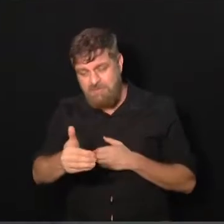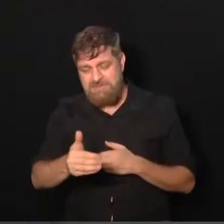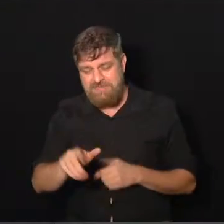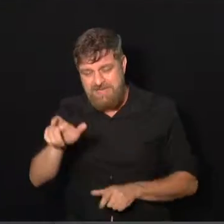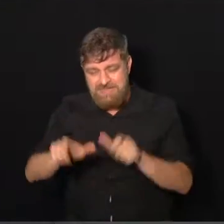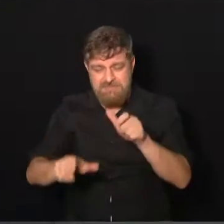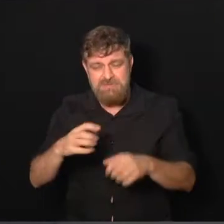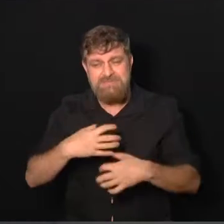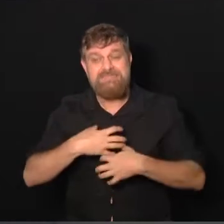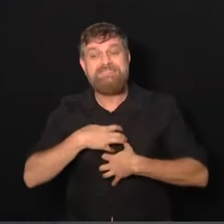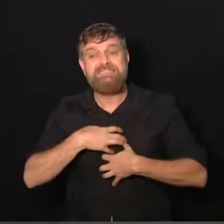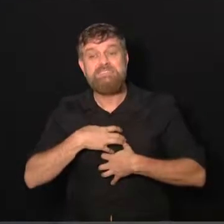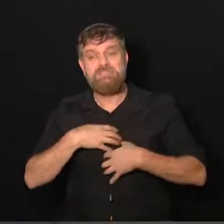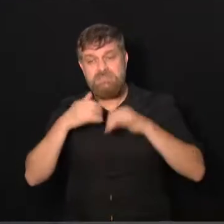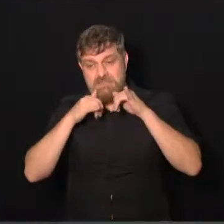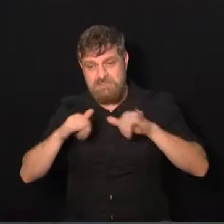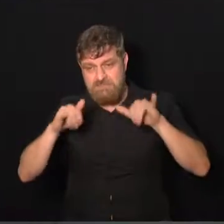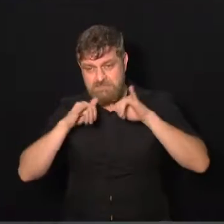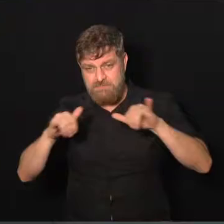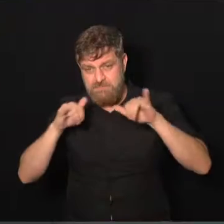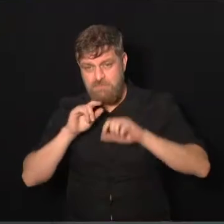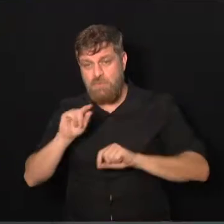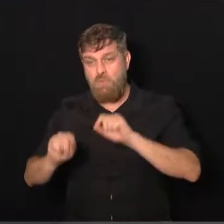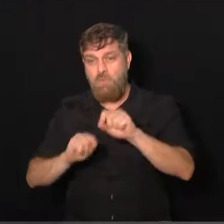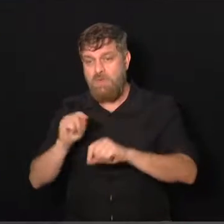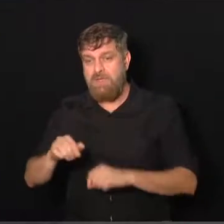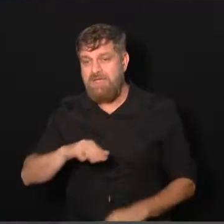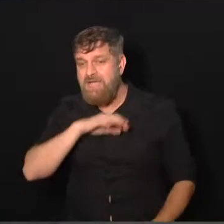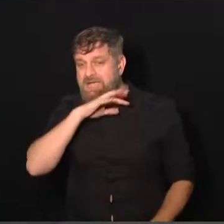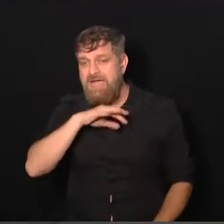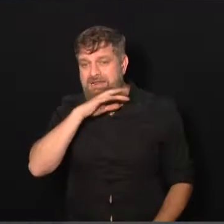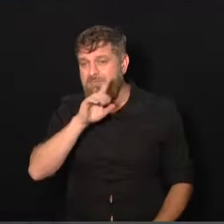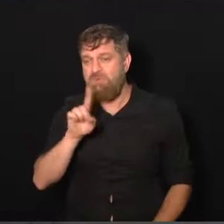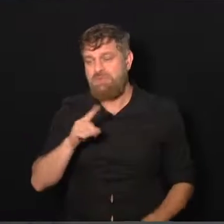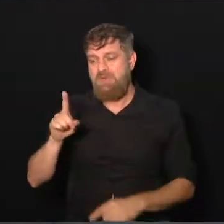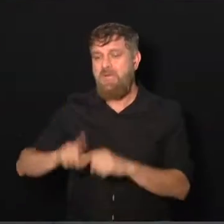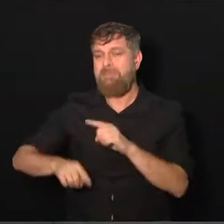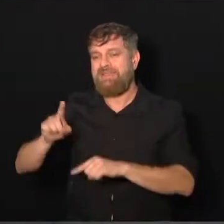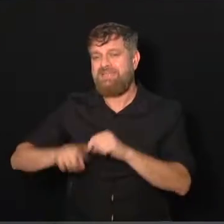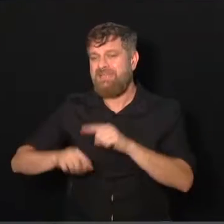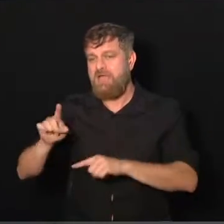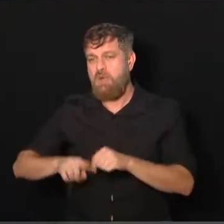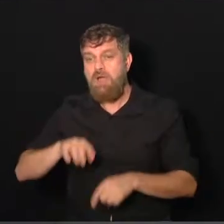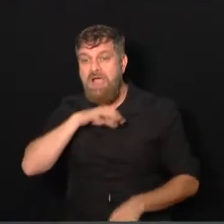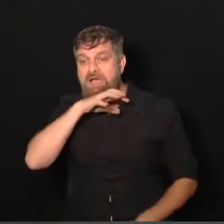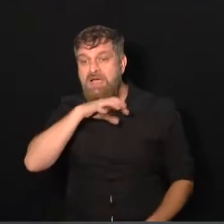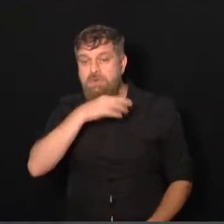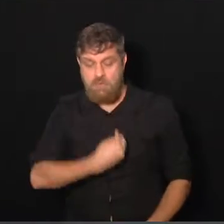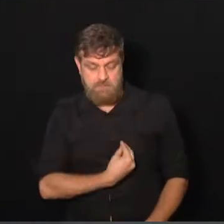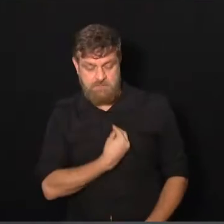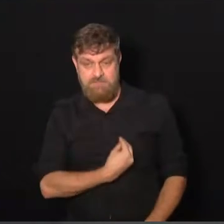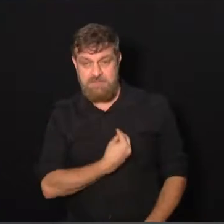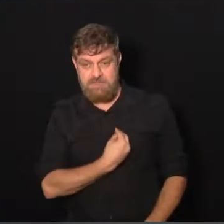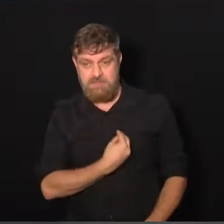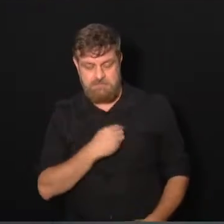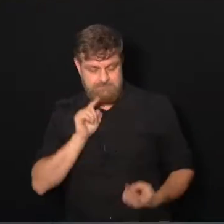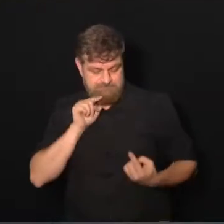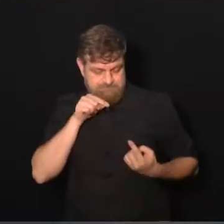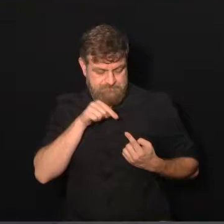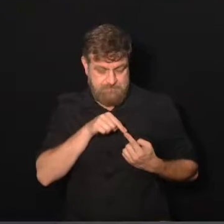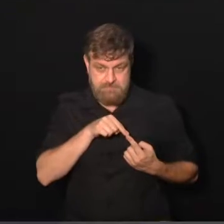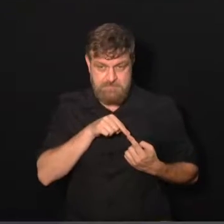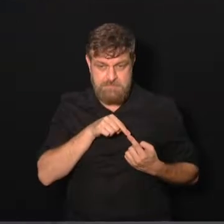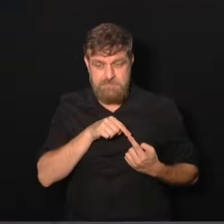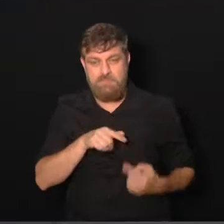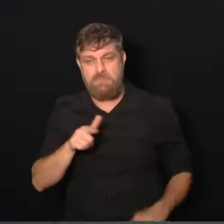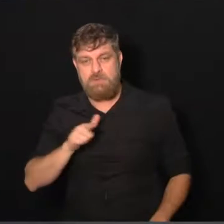sensibilização, essa campanha de que animal não é coisa, né? Então, eu acho que o foco